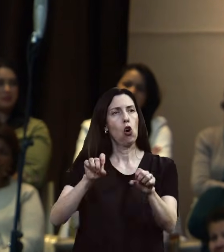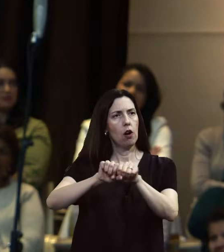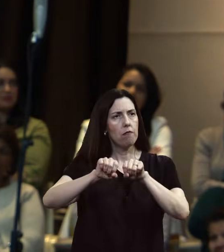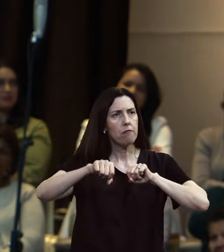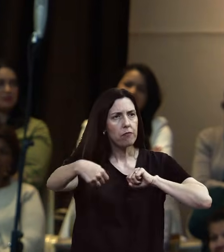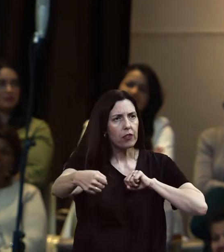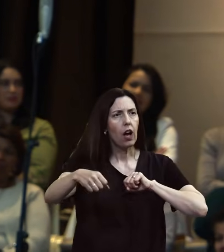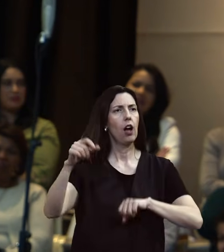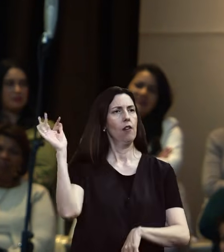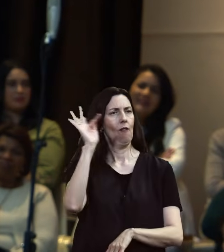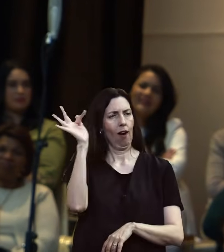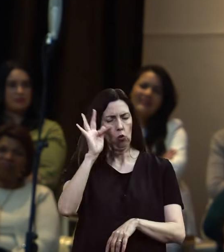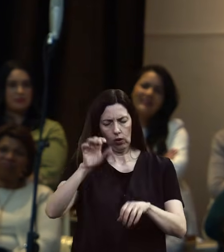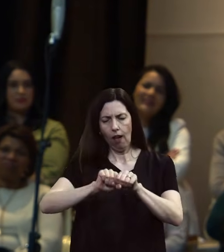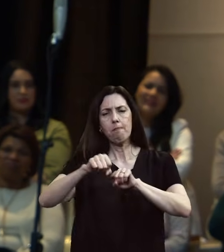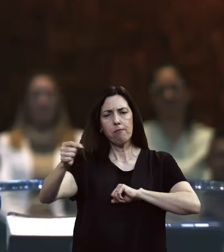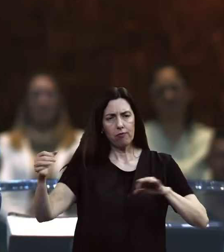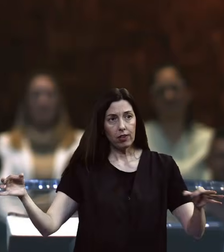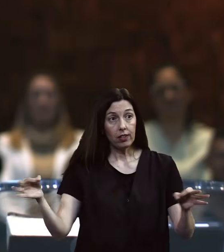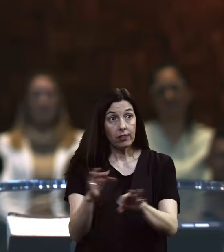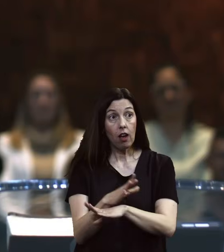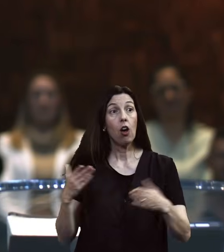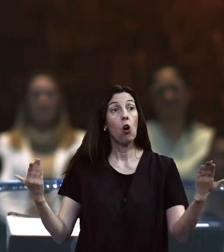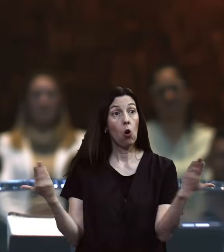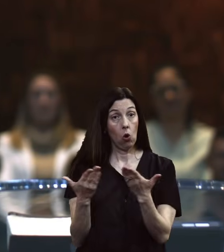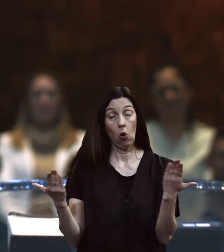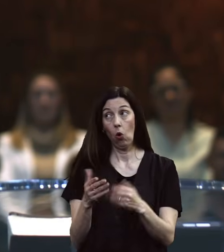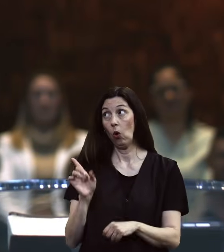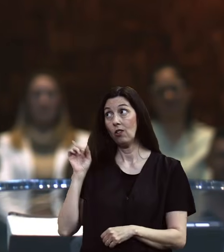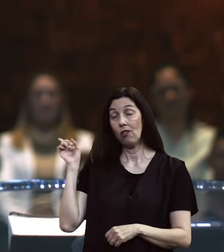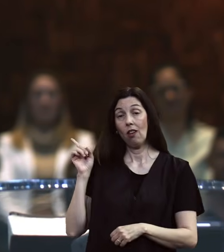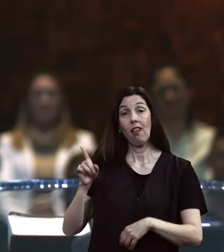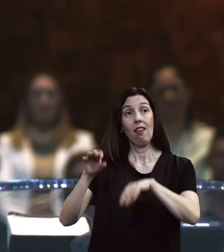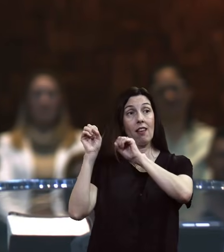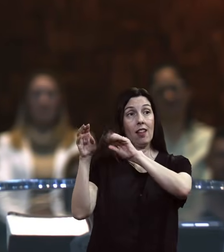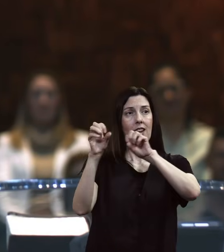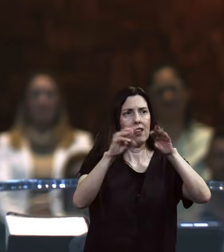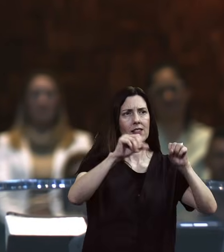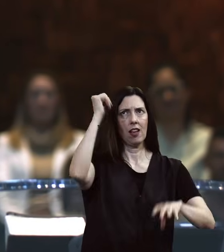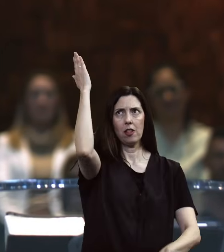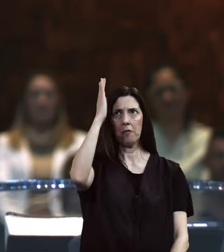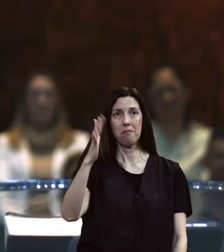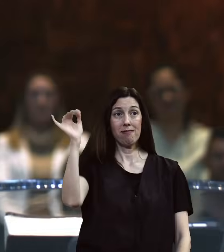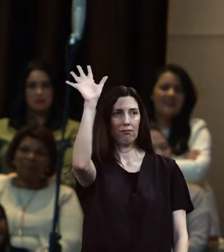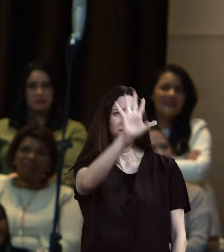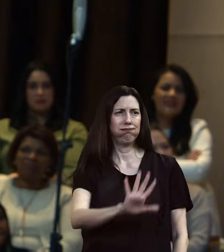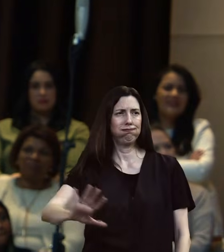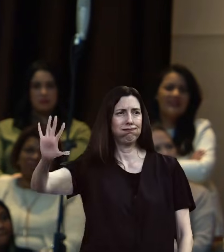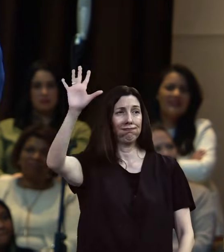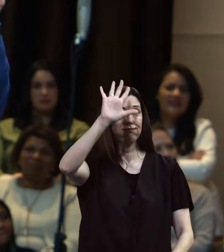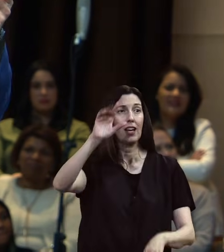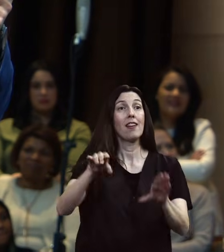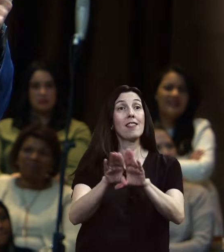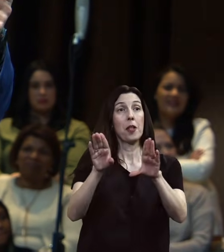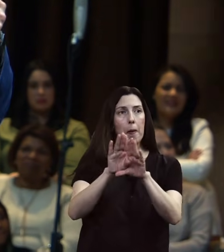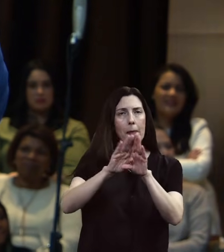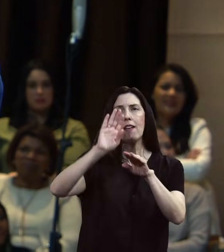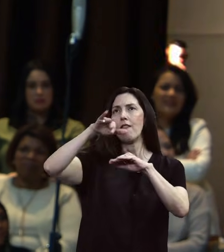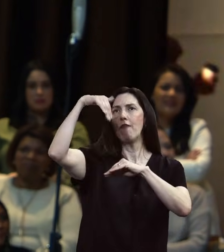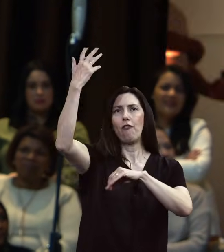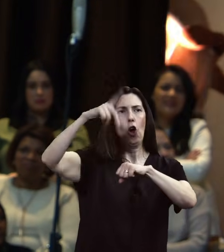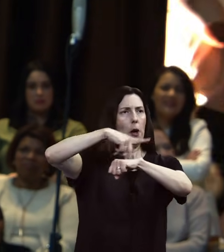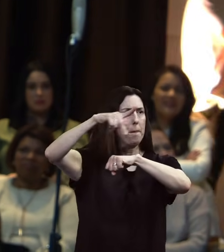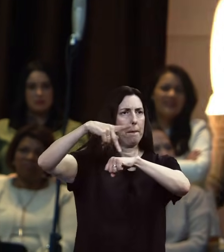fez faculdade. E hoje ele ensina no Brasil em todo, fora do Brasil, em